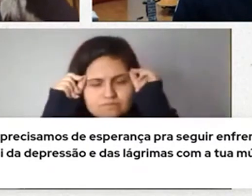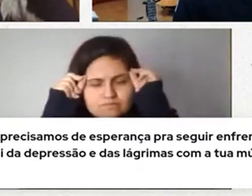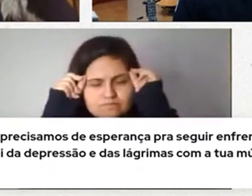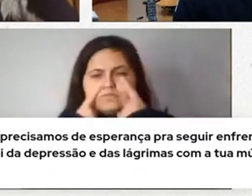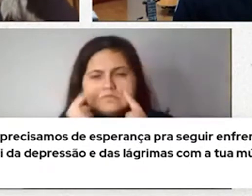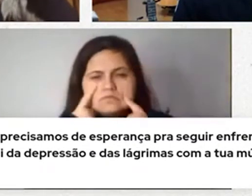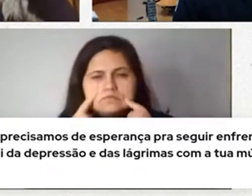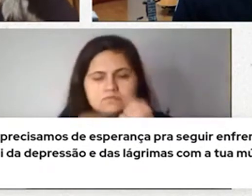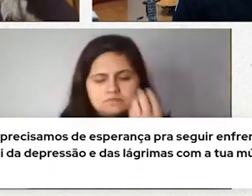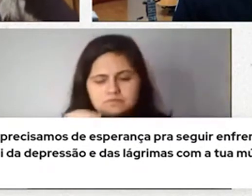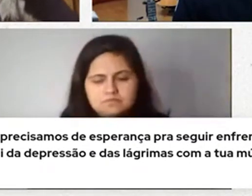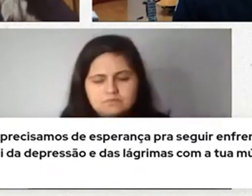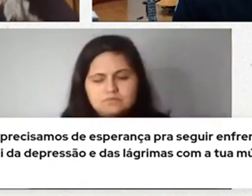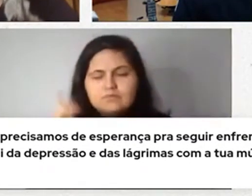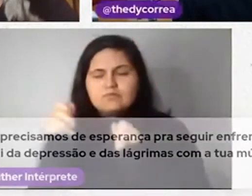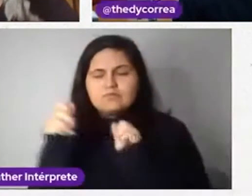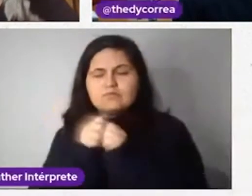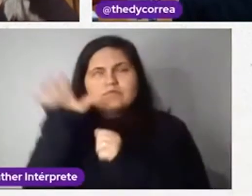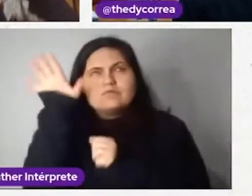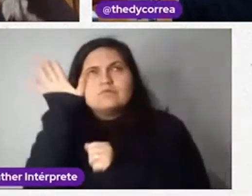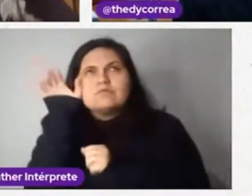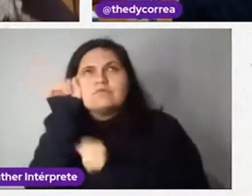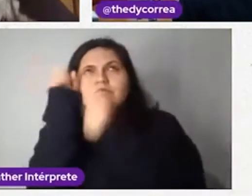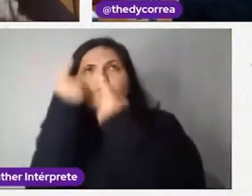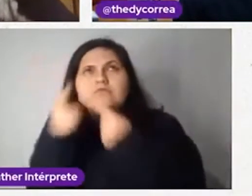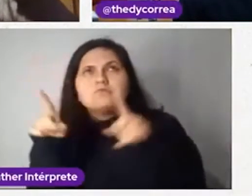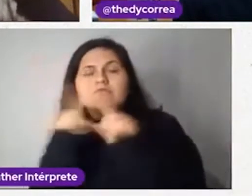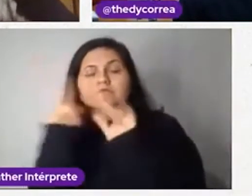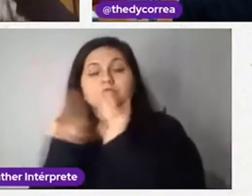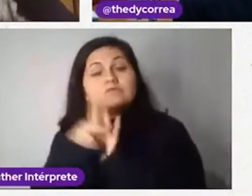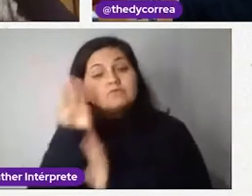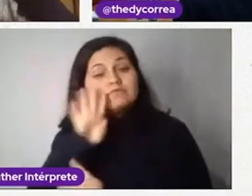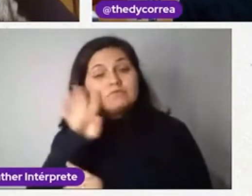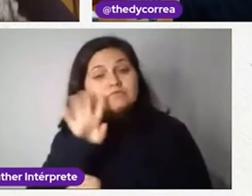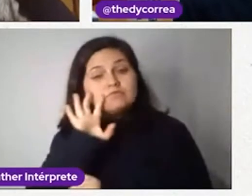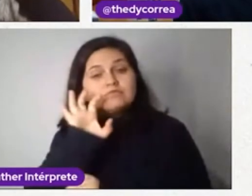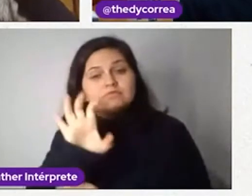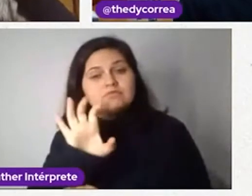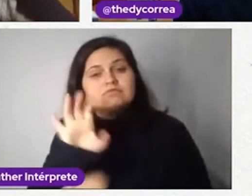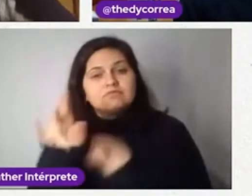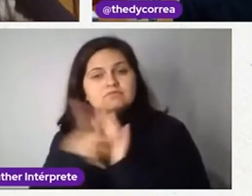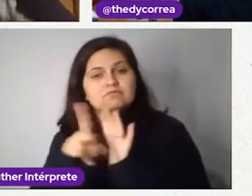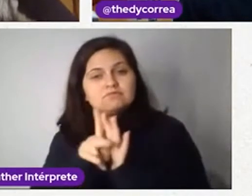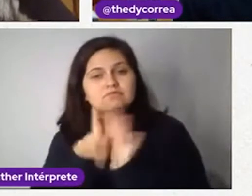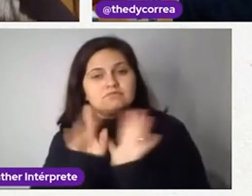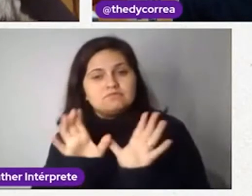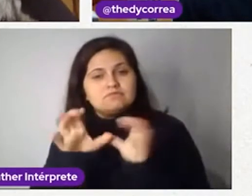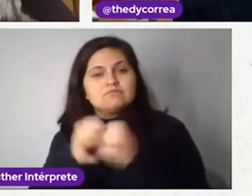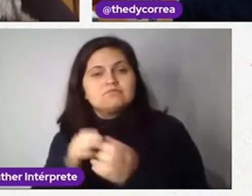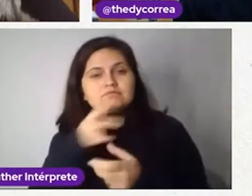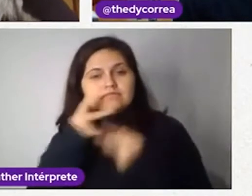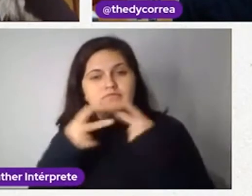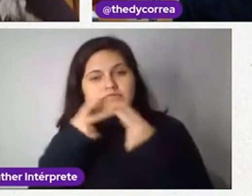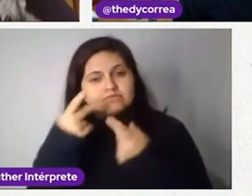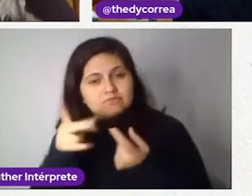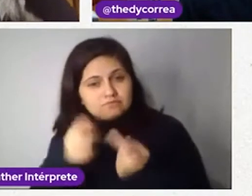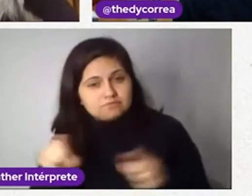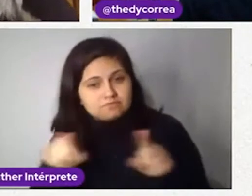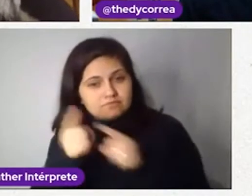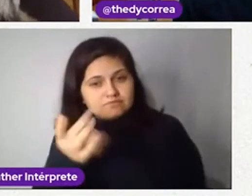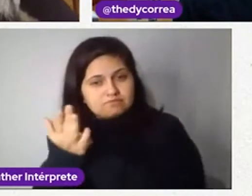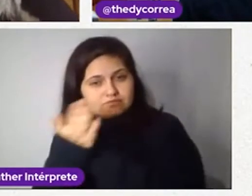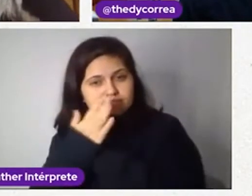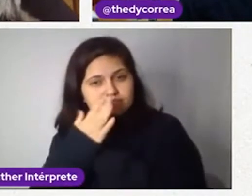Teddy. Obrigada por tão lindas canções. É bacana esse retorno do público. Nossa. Dizendo que a tua música ajuda a sair